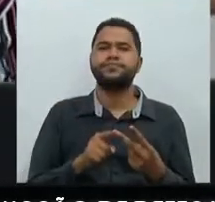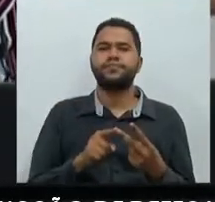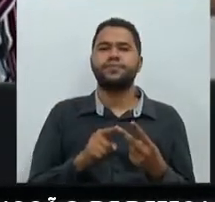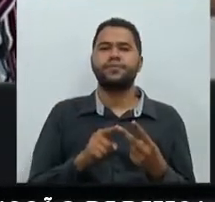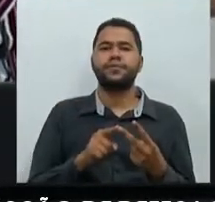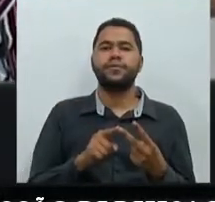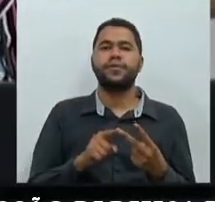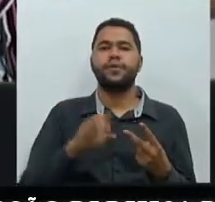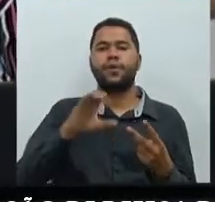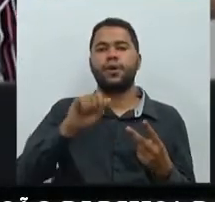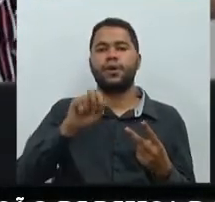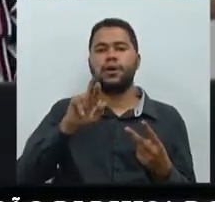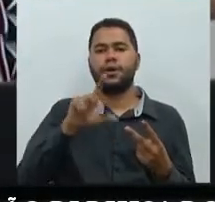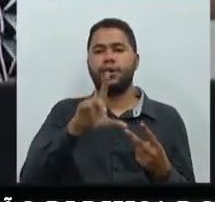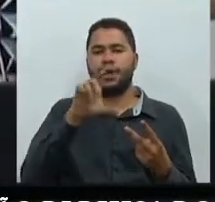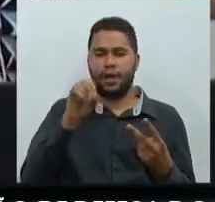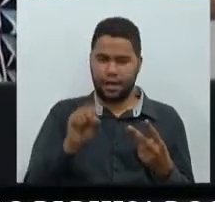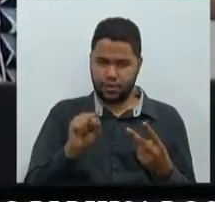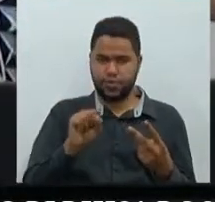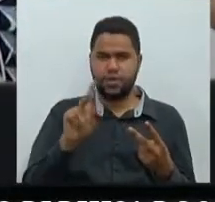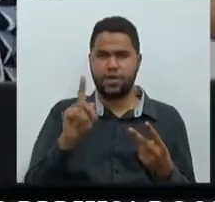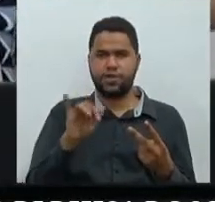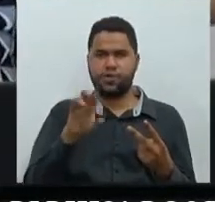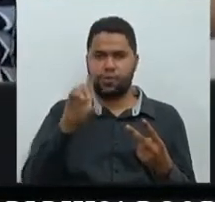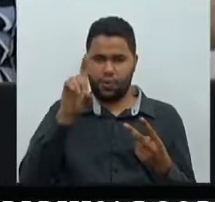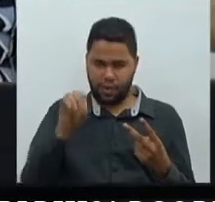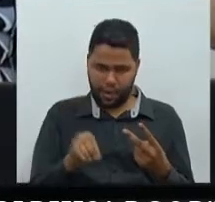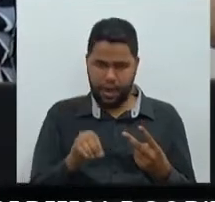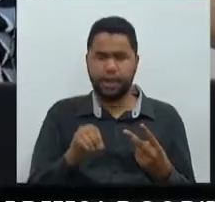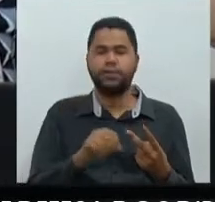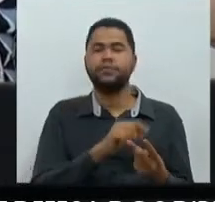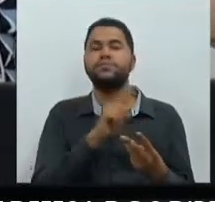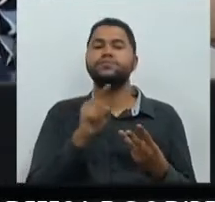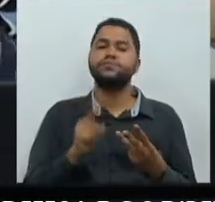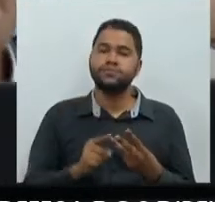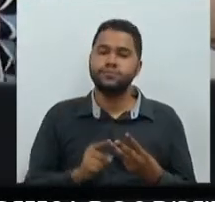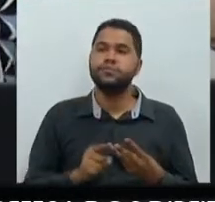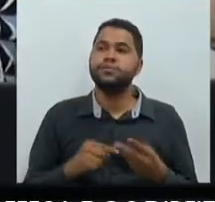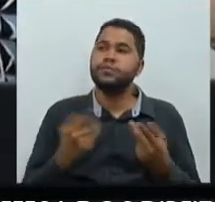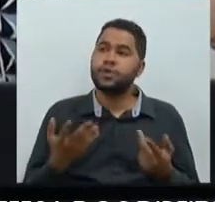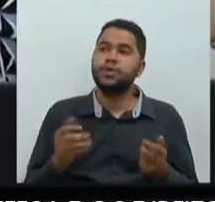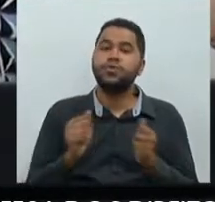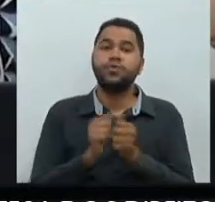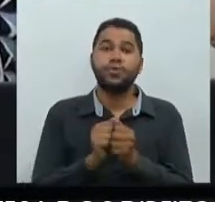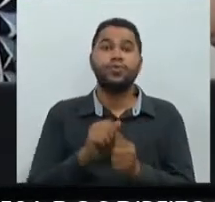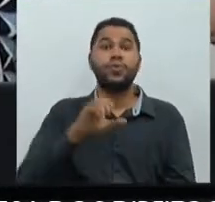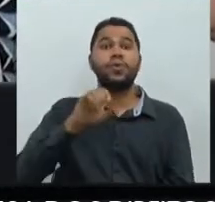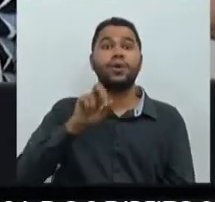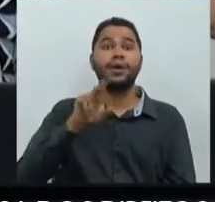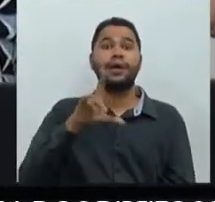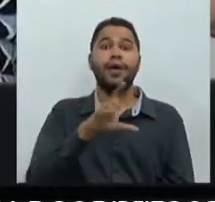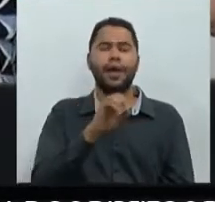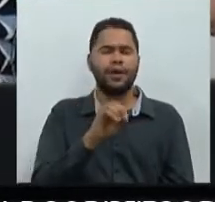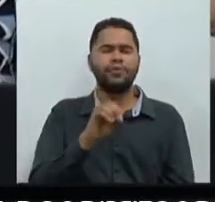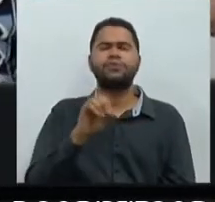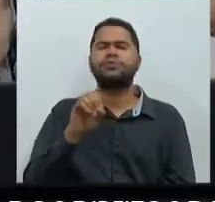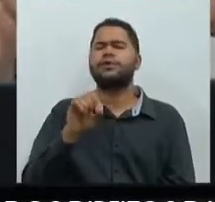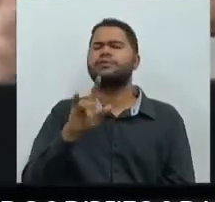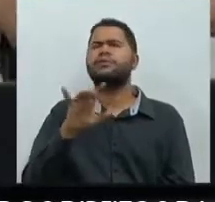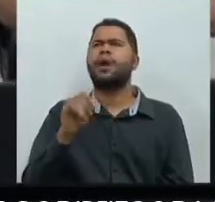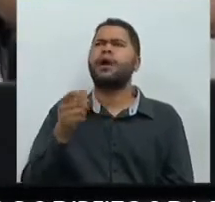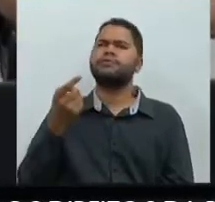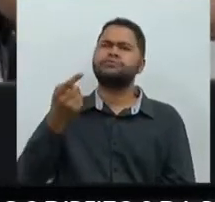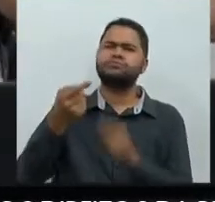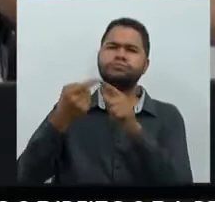também o Carlos Eduardo, diretor da Escola Estadual Professor Aires, da Mata Machado. Eu tive com o Carlos Eduardo diversas vezes, por último, no